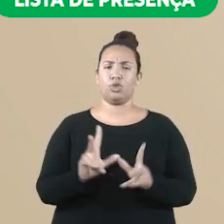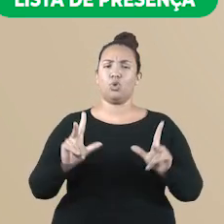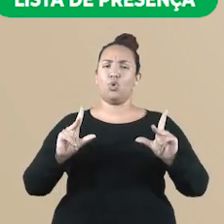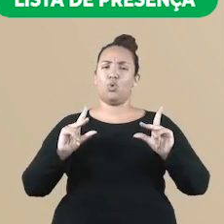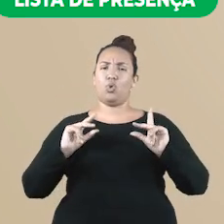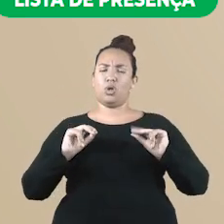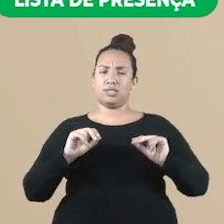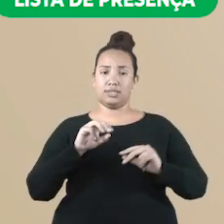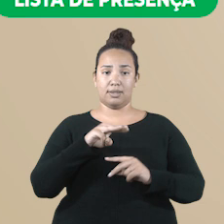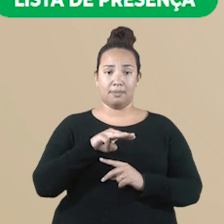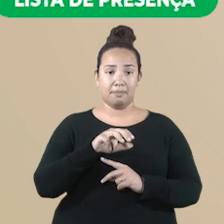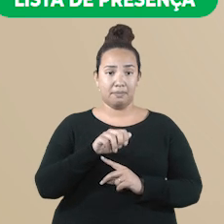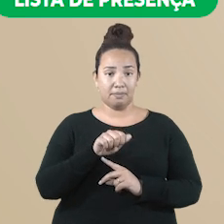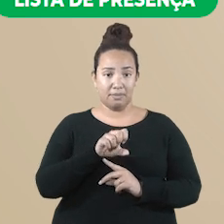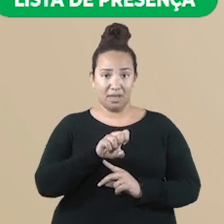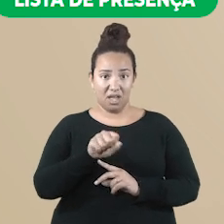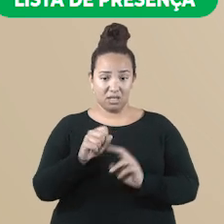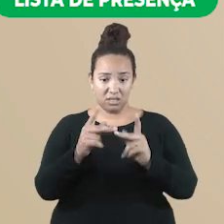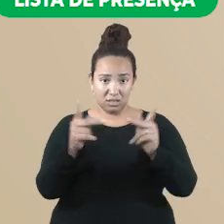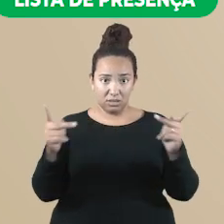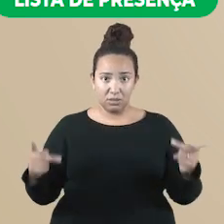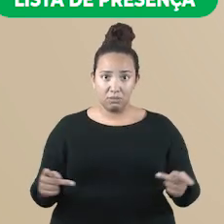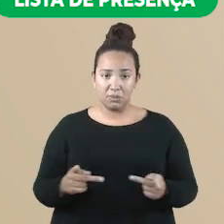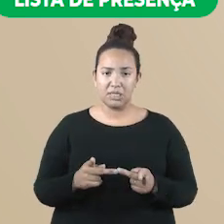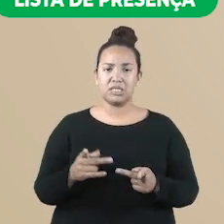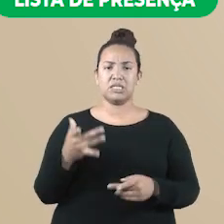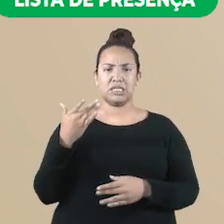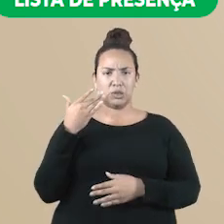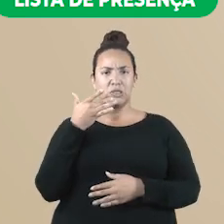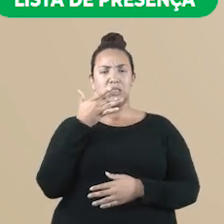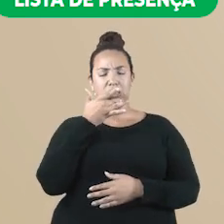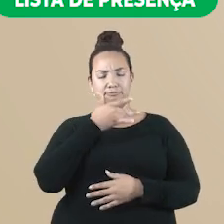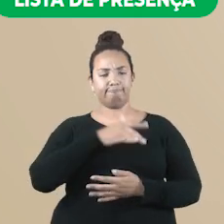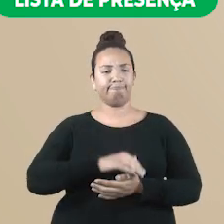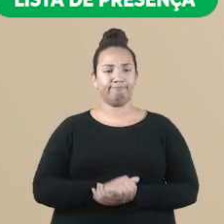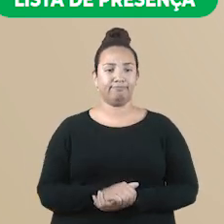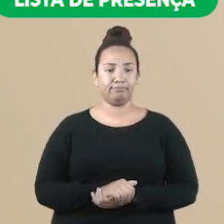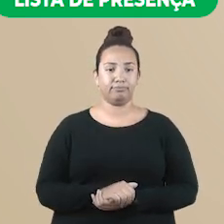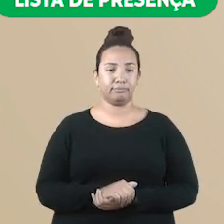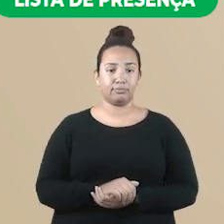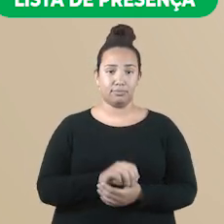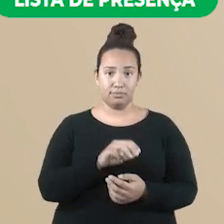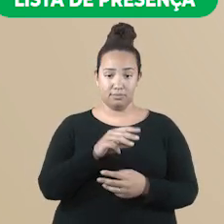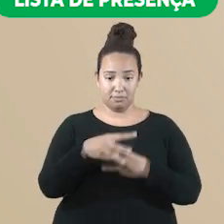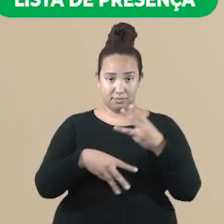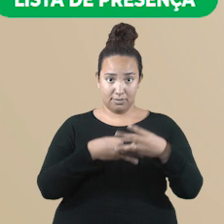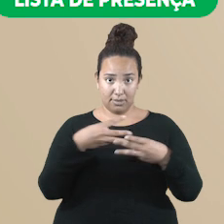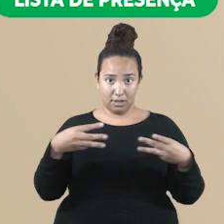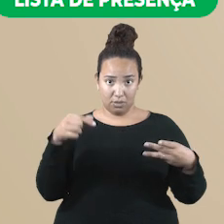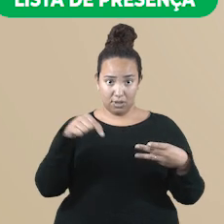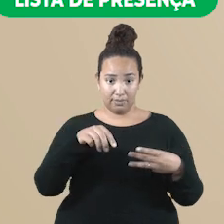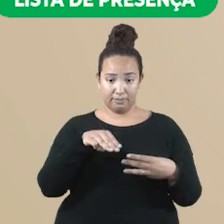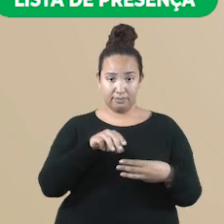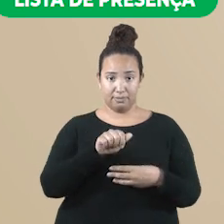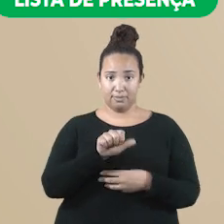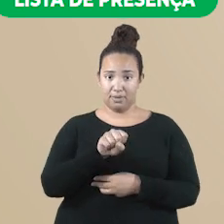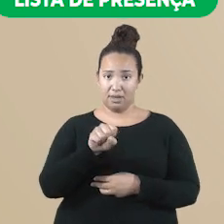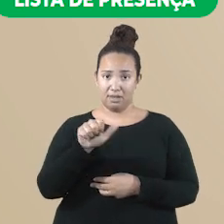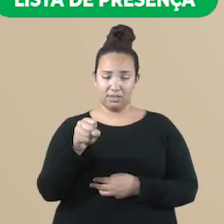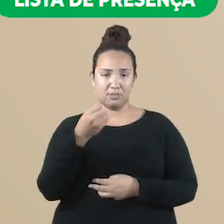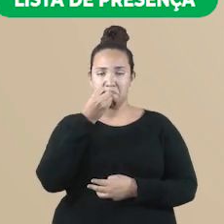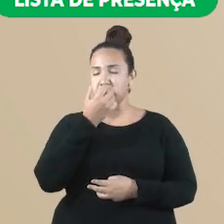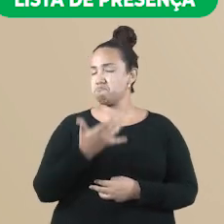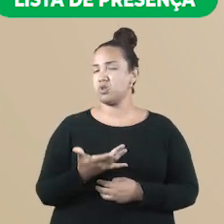o contexto. Nossa! A massa dessa pizza é muito gostosa. A massa